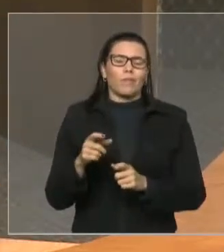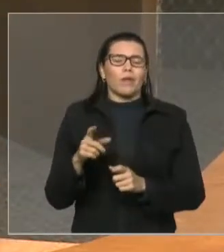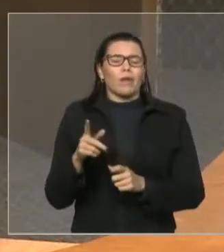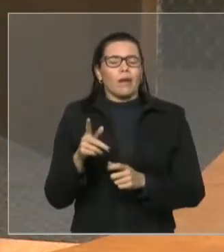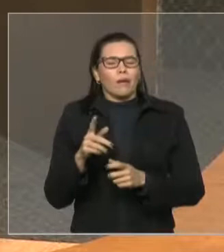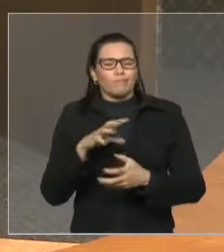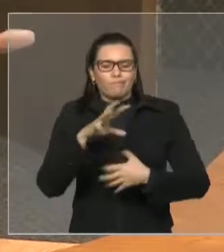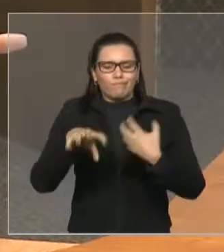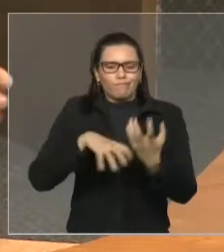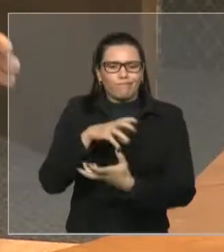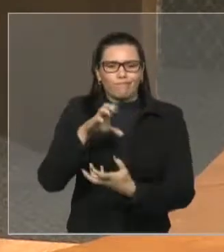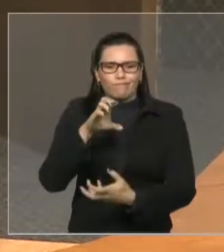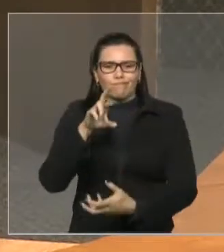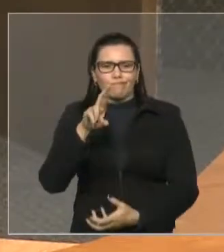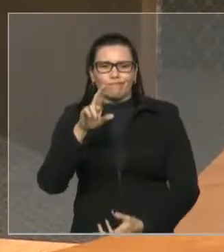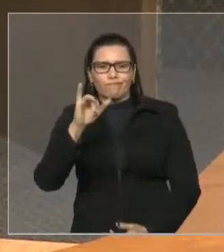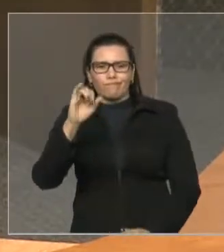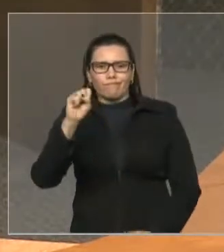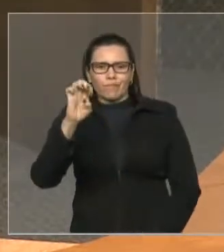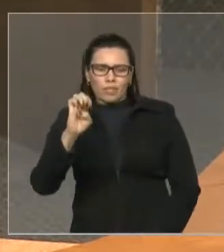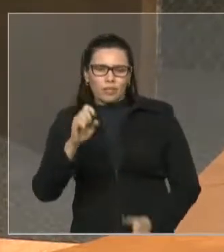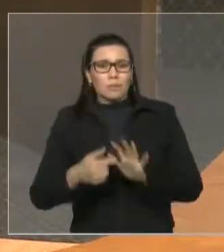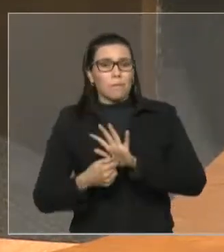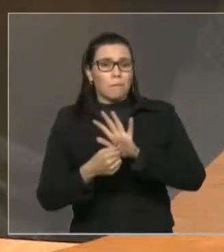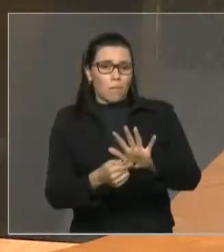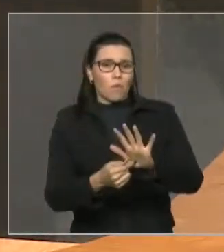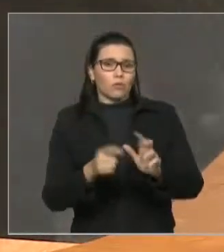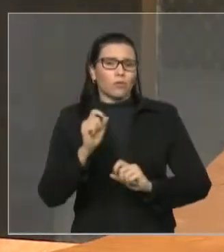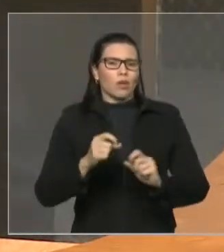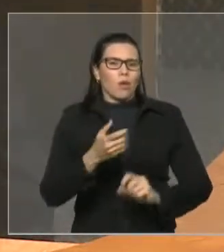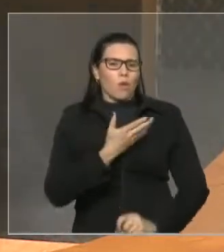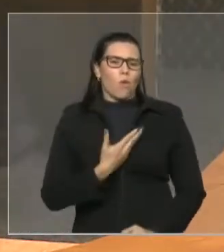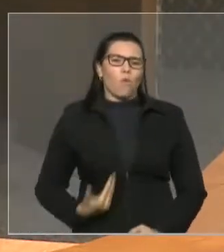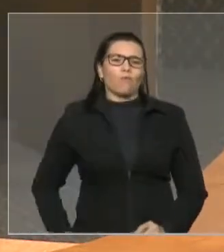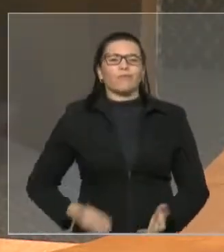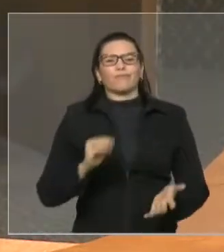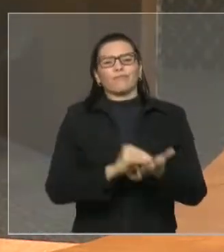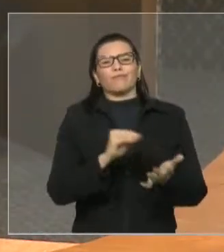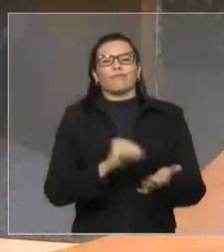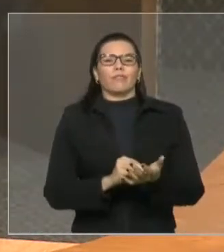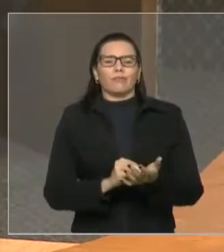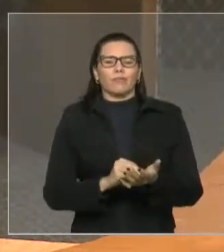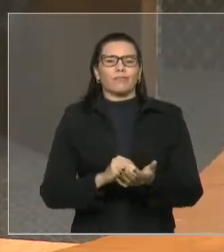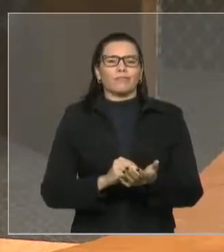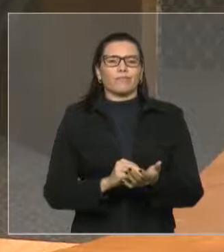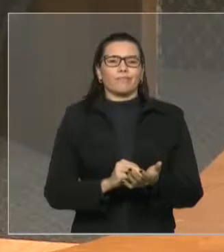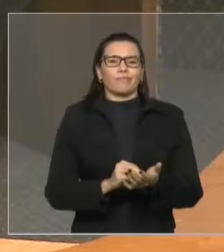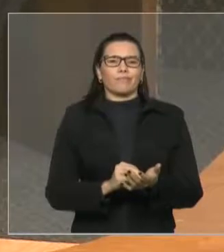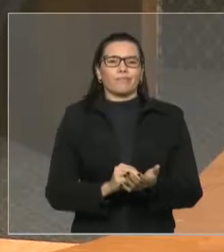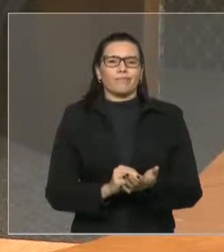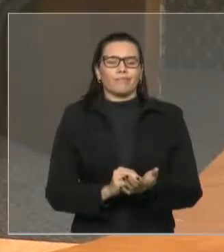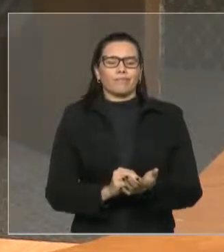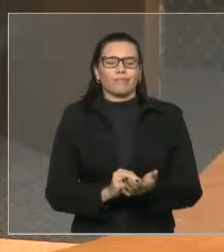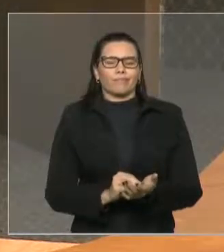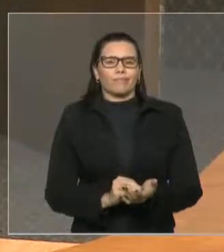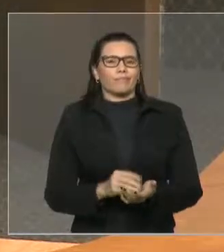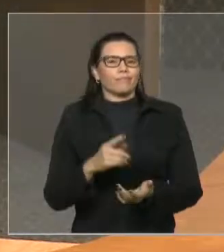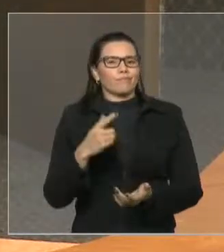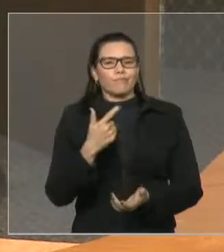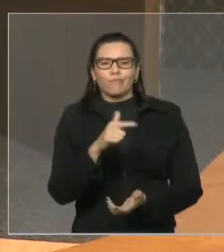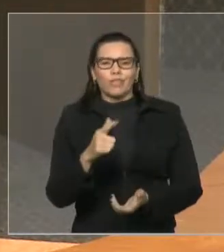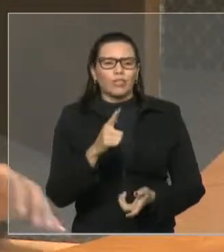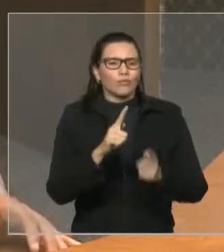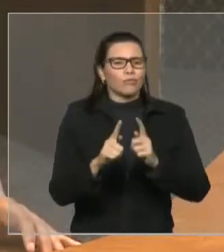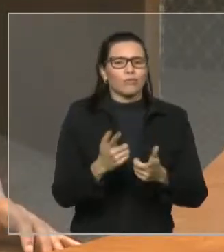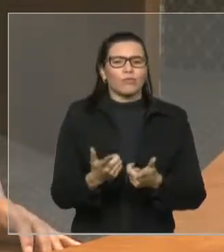uma gestão que mostra o desgoverno comunista nos dias atuais, com a falta de geração de